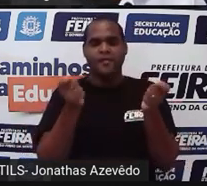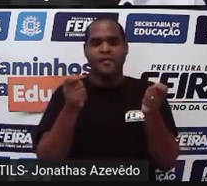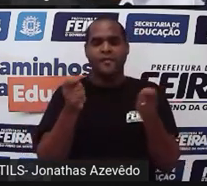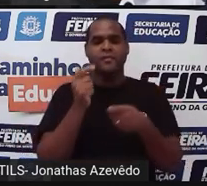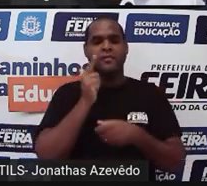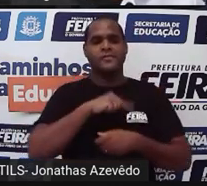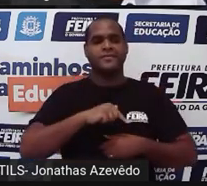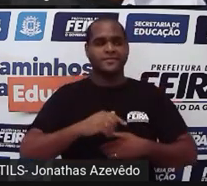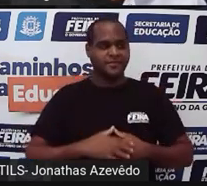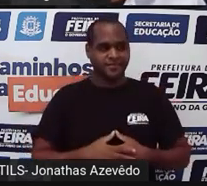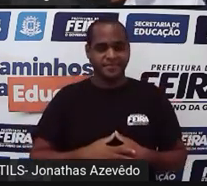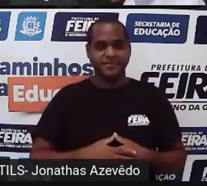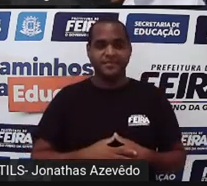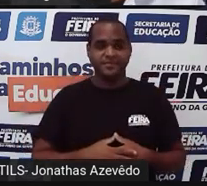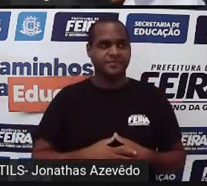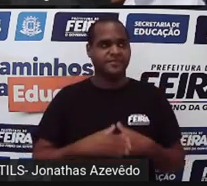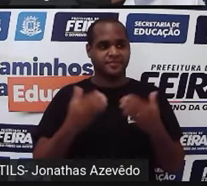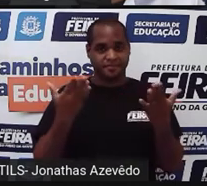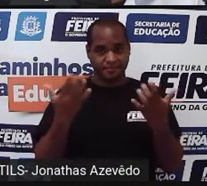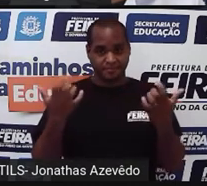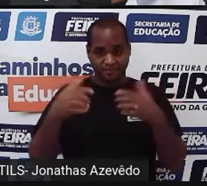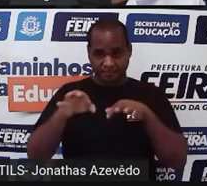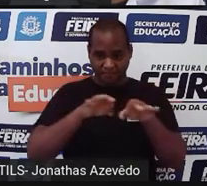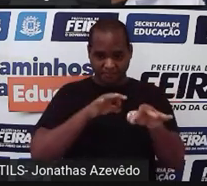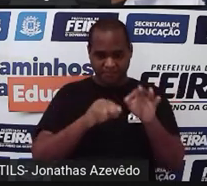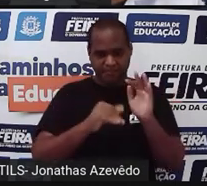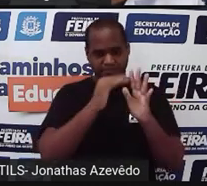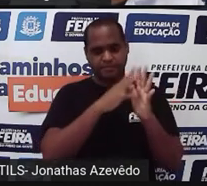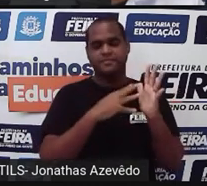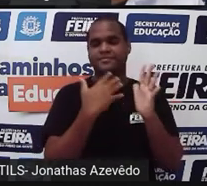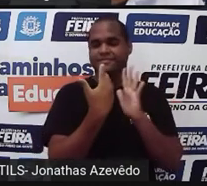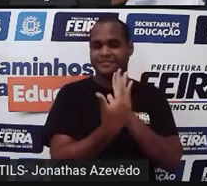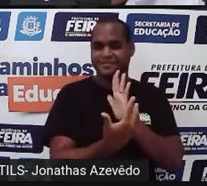Mas vamos lá, ó. Vamos organizar isso por uma tabela,